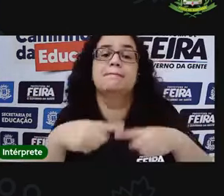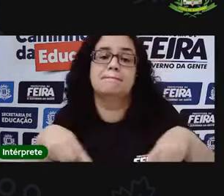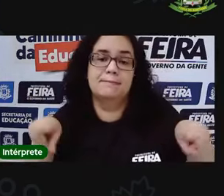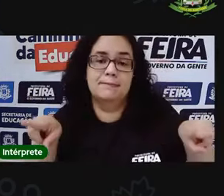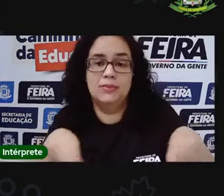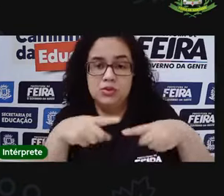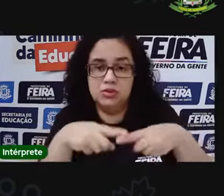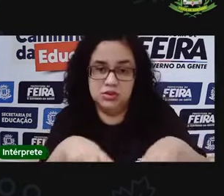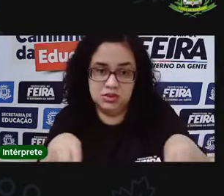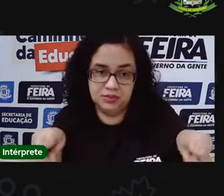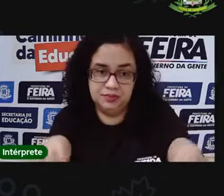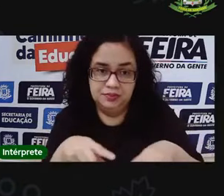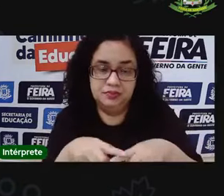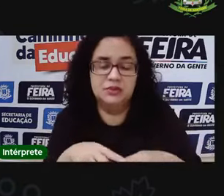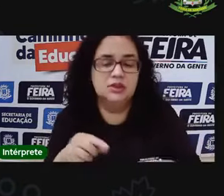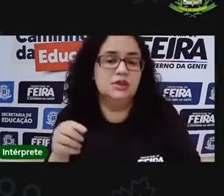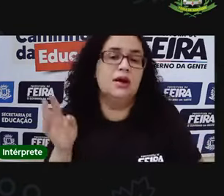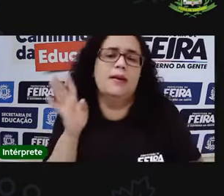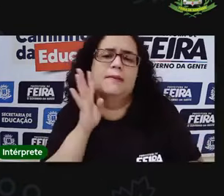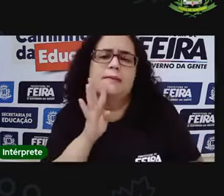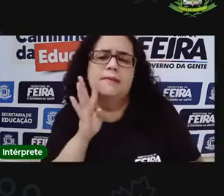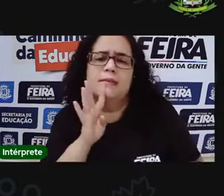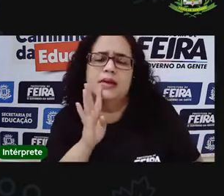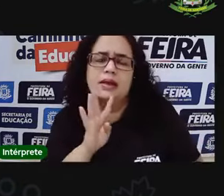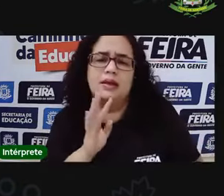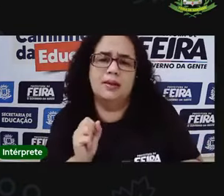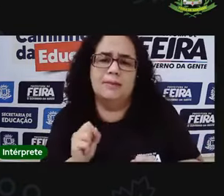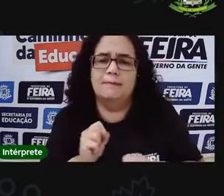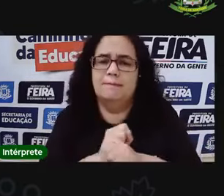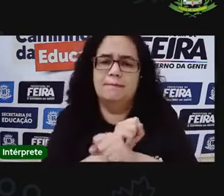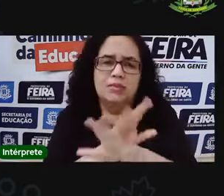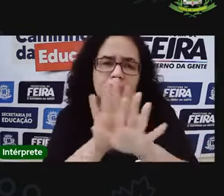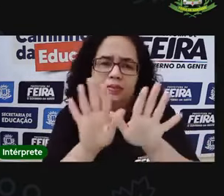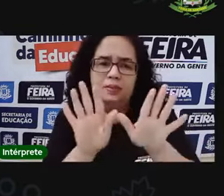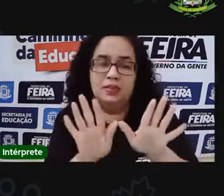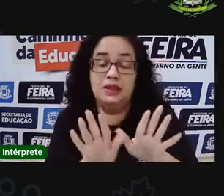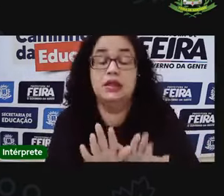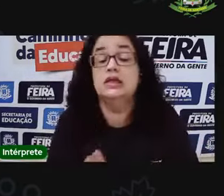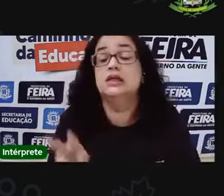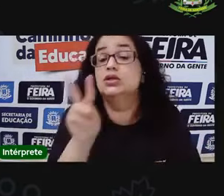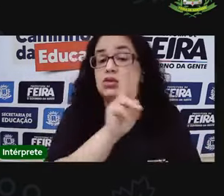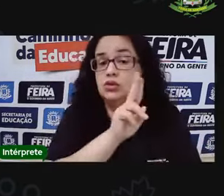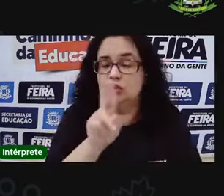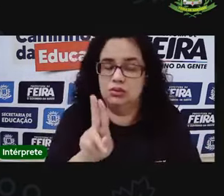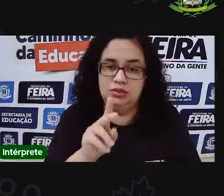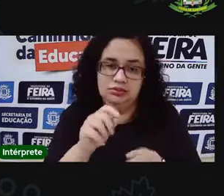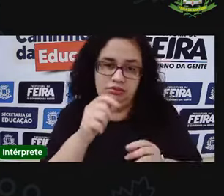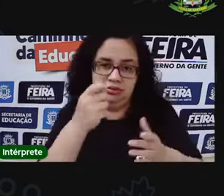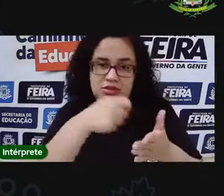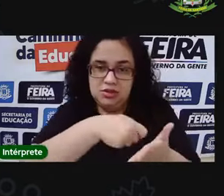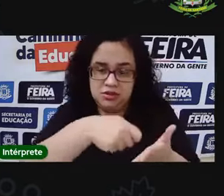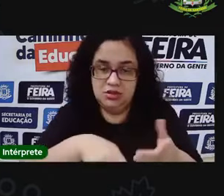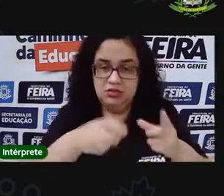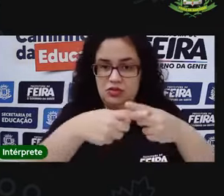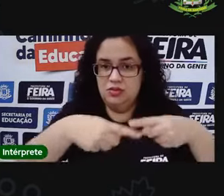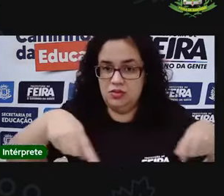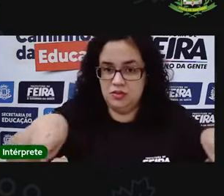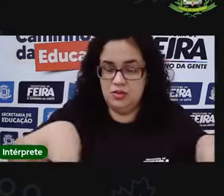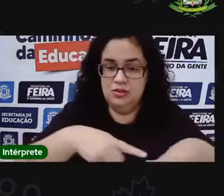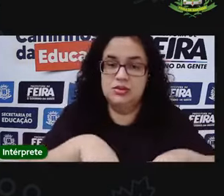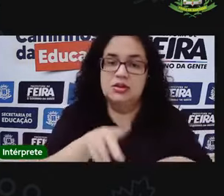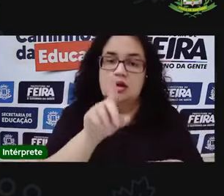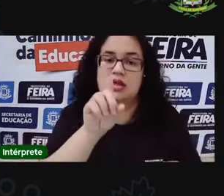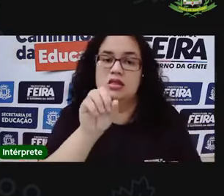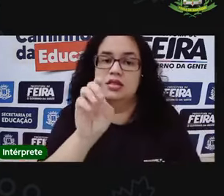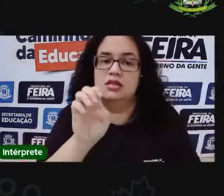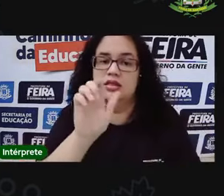essa música belíssima, né? Que ele deu feliz, que representa a